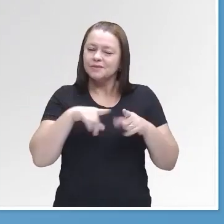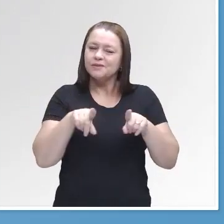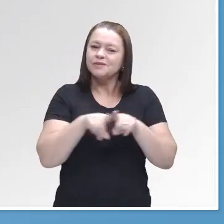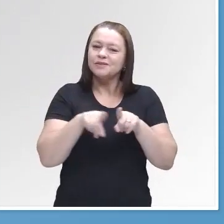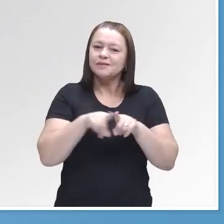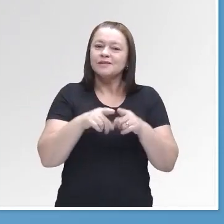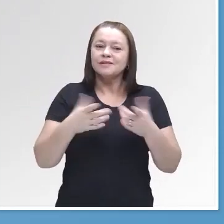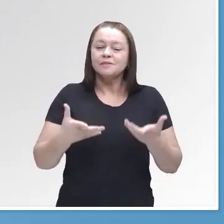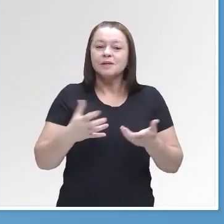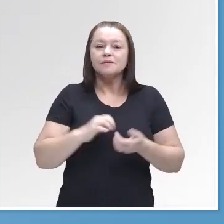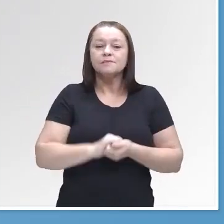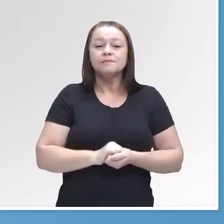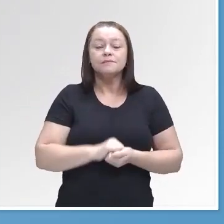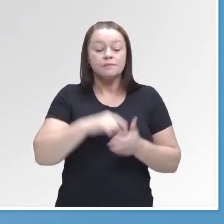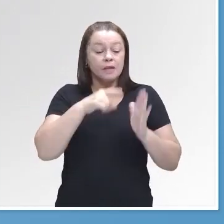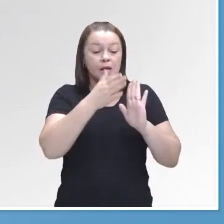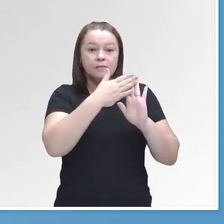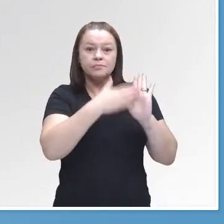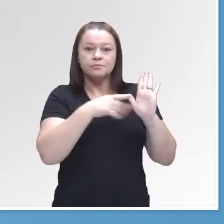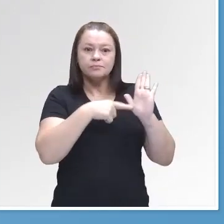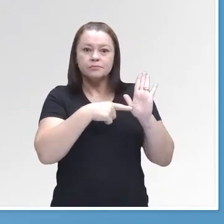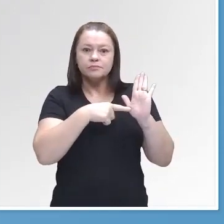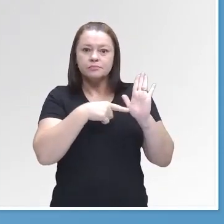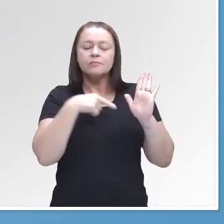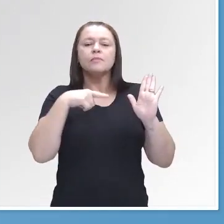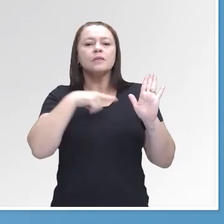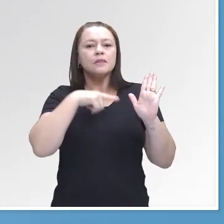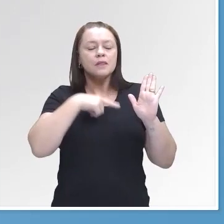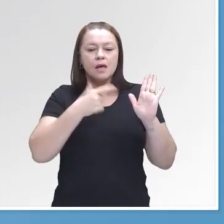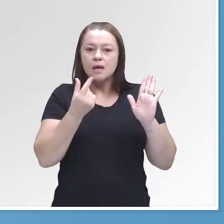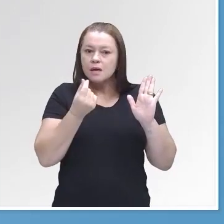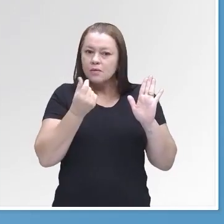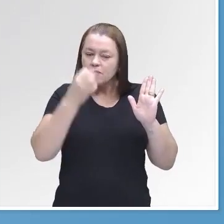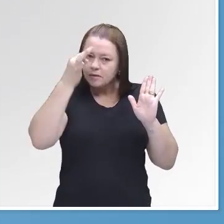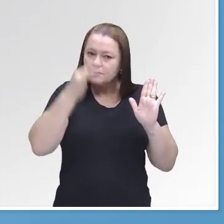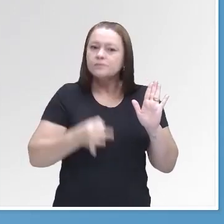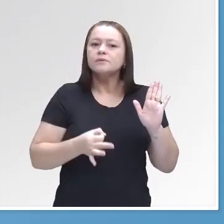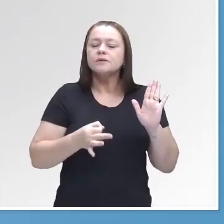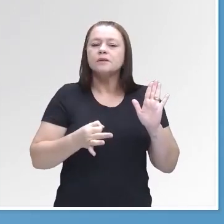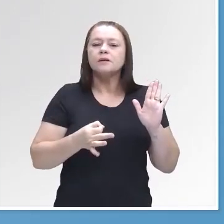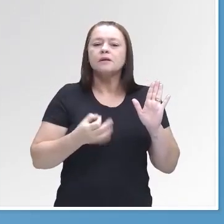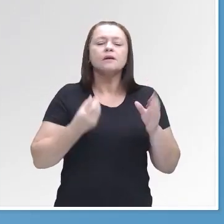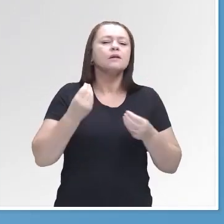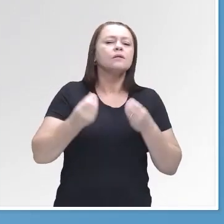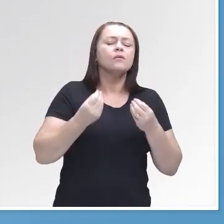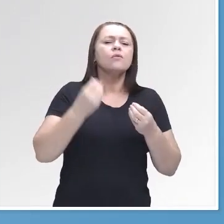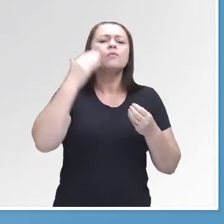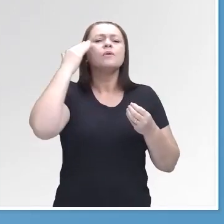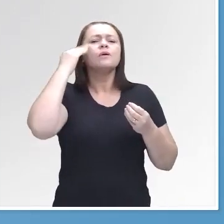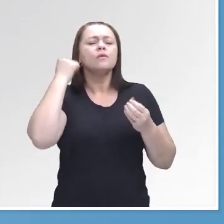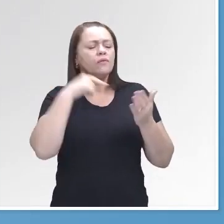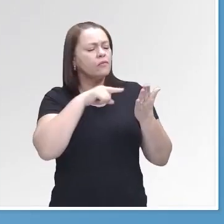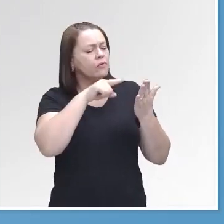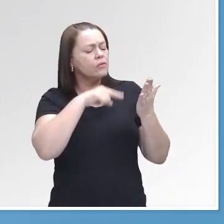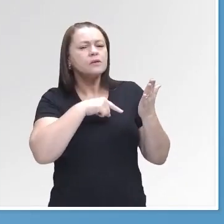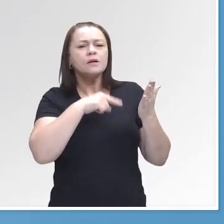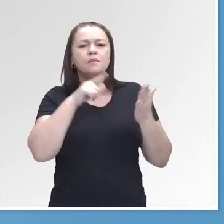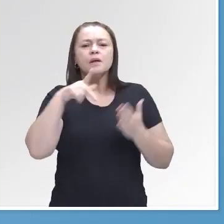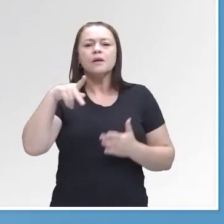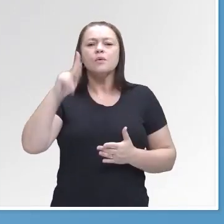E tem um valor a ser pago. Como você consegue identificar esse